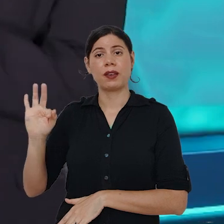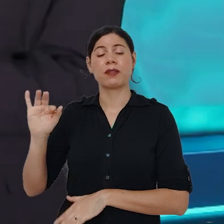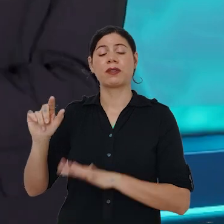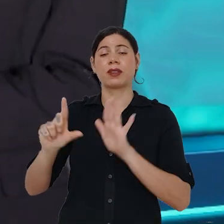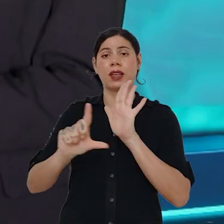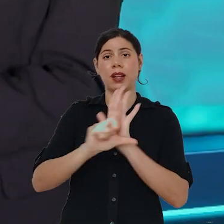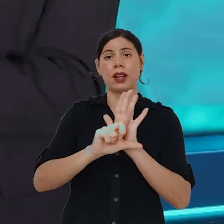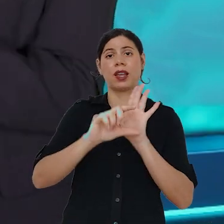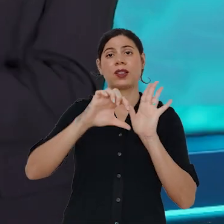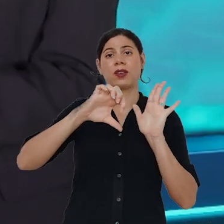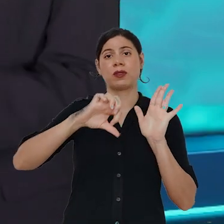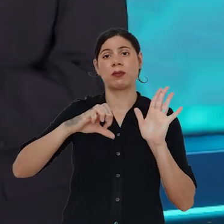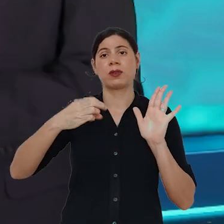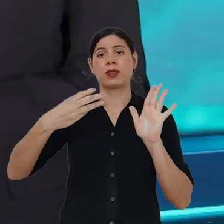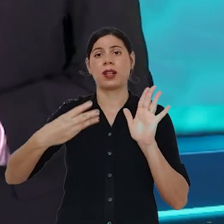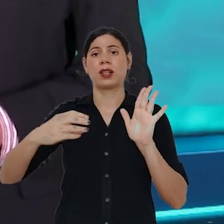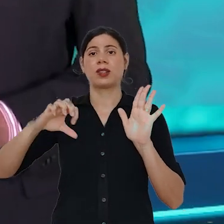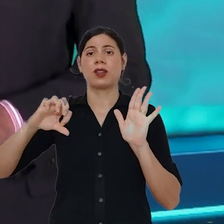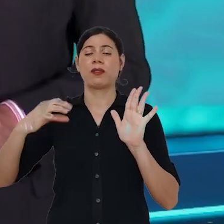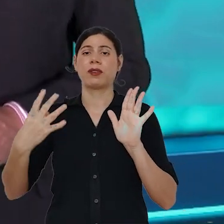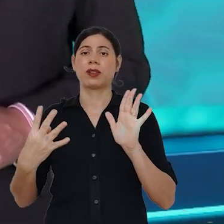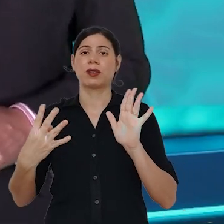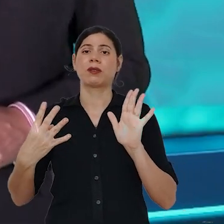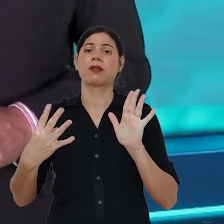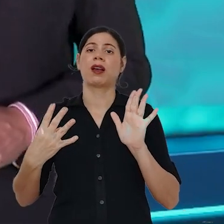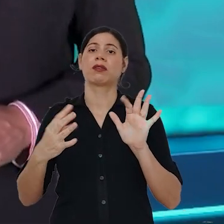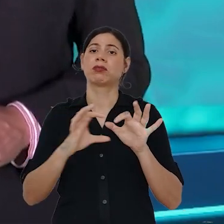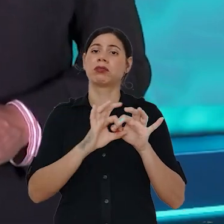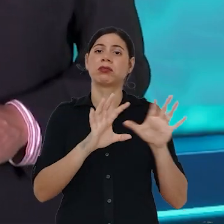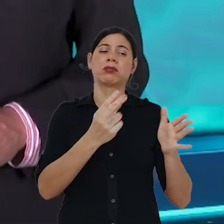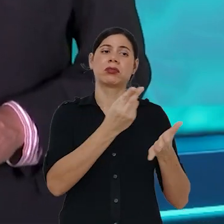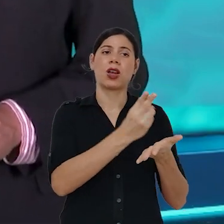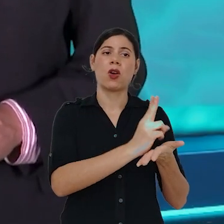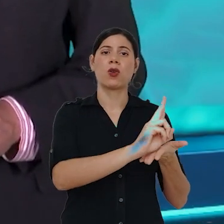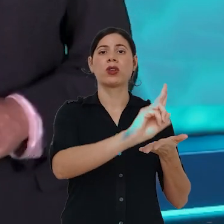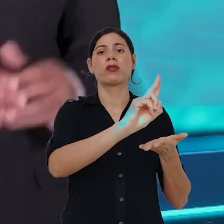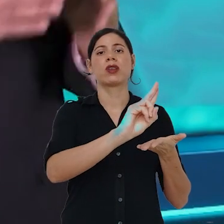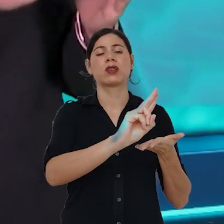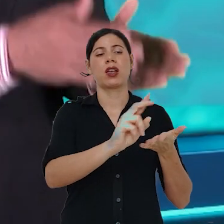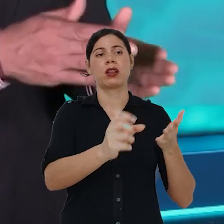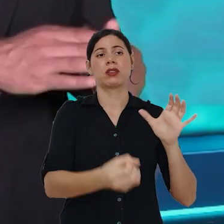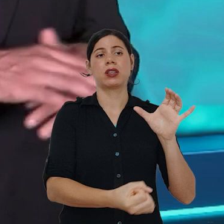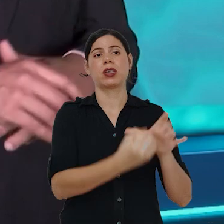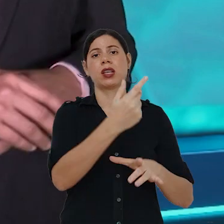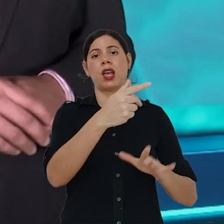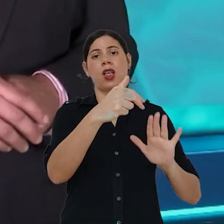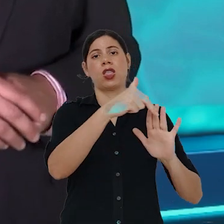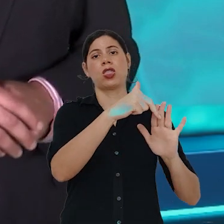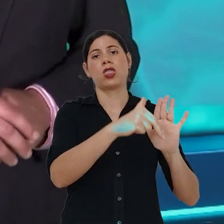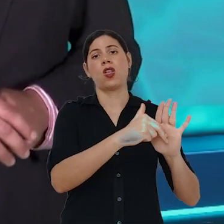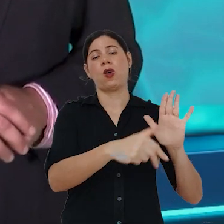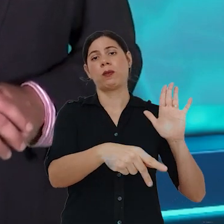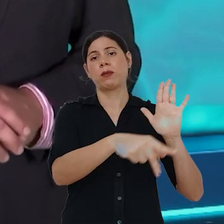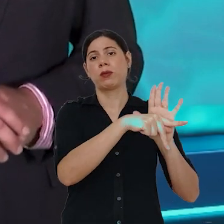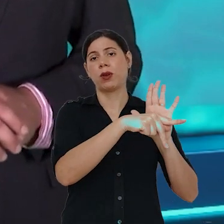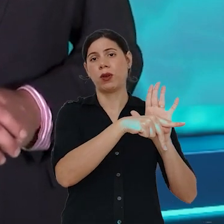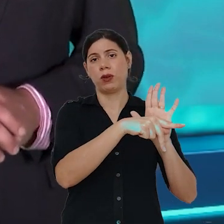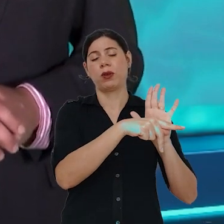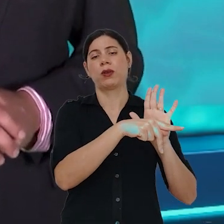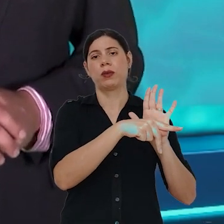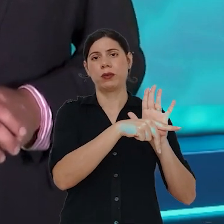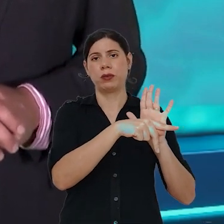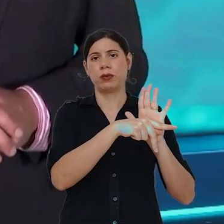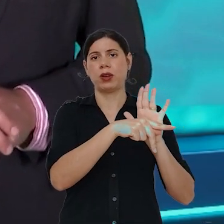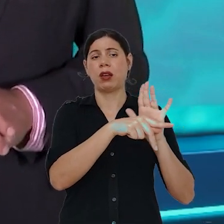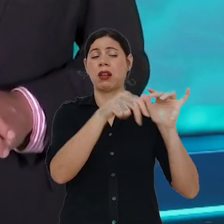9.394 de 96 permite à universidade fixar normas específicas a fim de disciplinar o processo